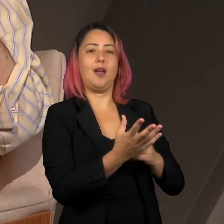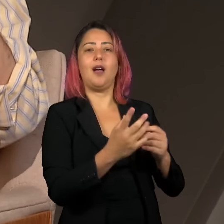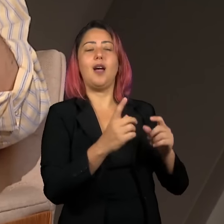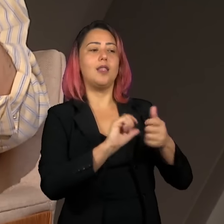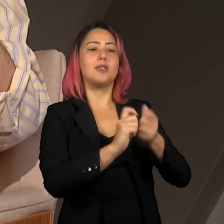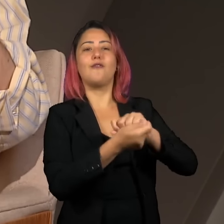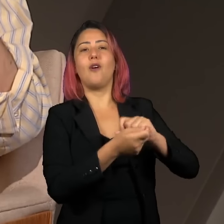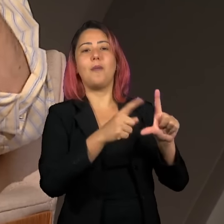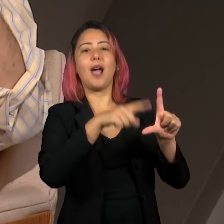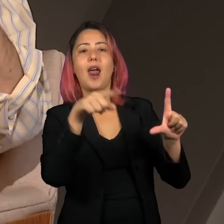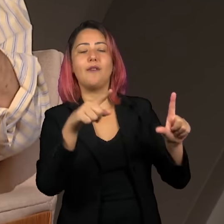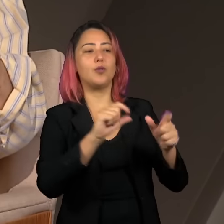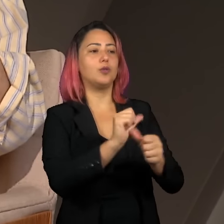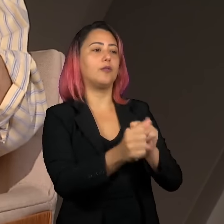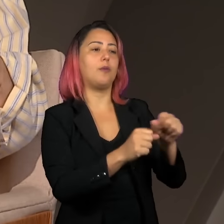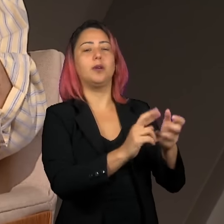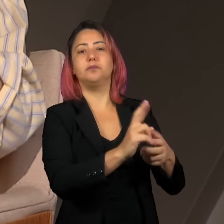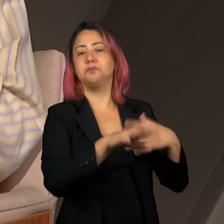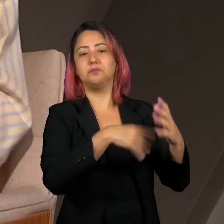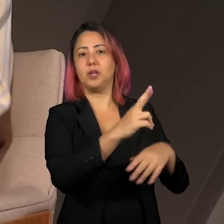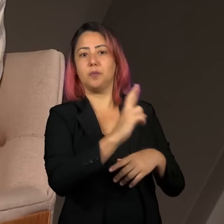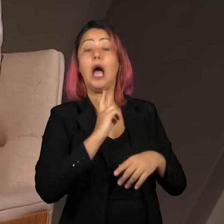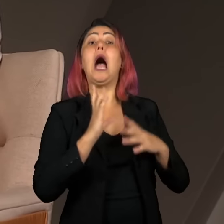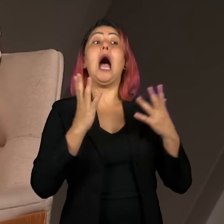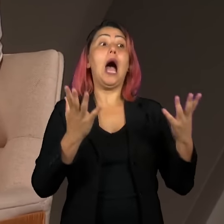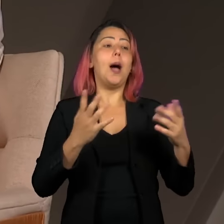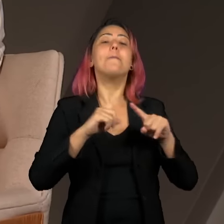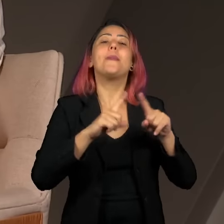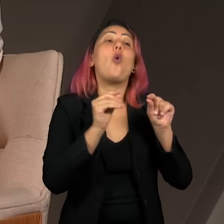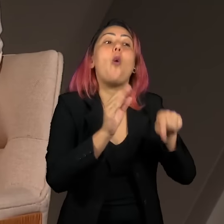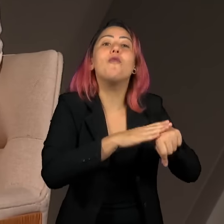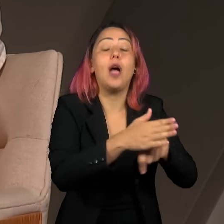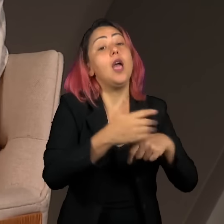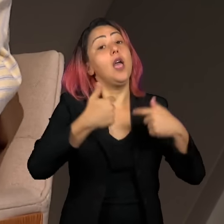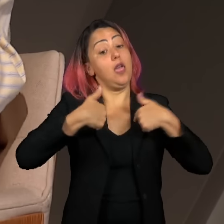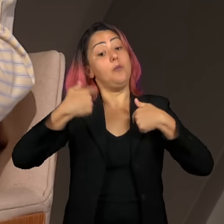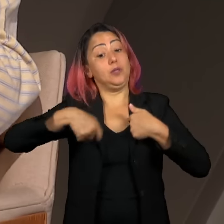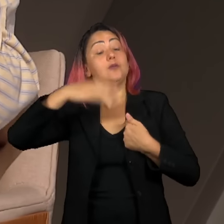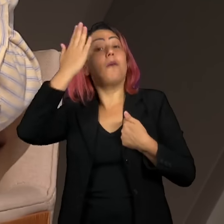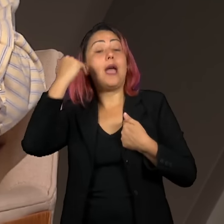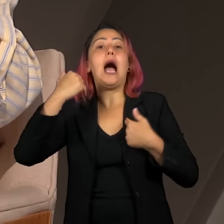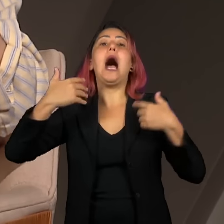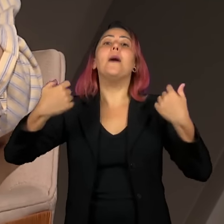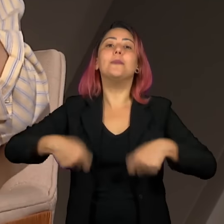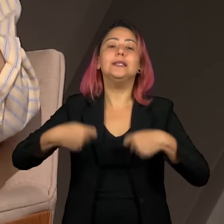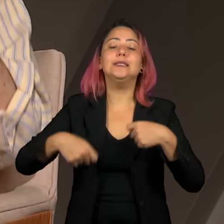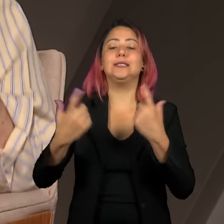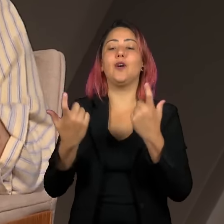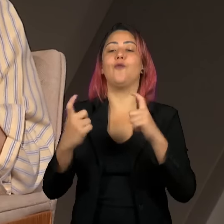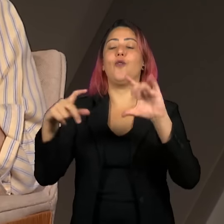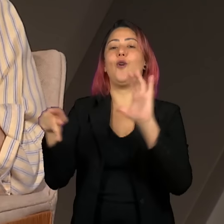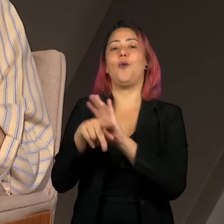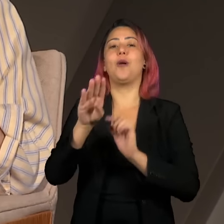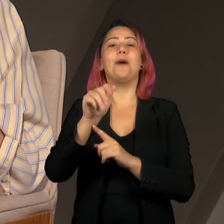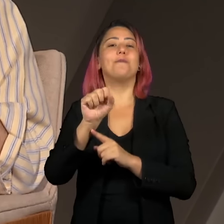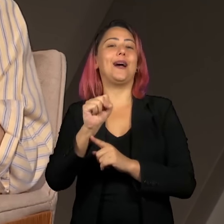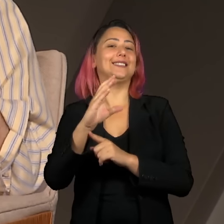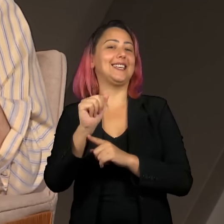e como é que isso é feito Ah então eu preciso de máscara então eu vou lá no lápis papel e aprendo como é que faz essas coisas como é que a máquina tá fazendo